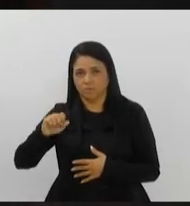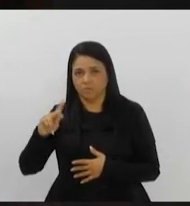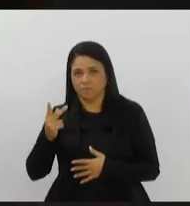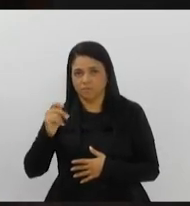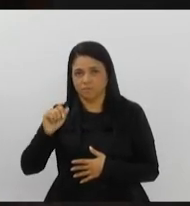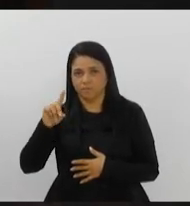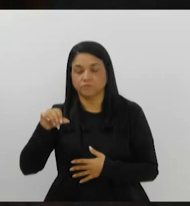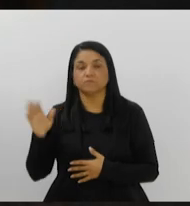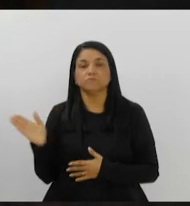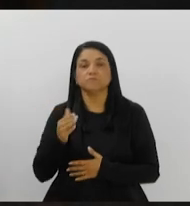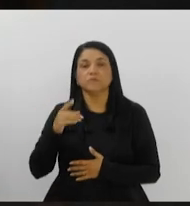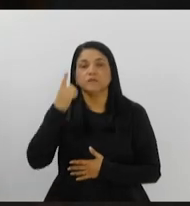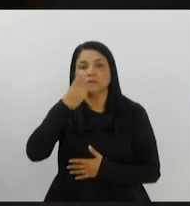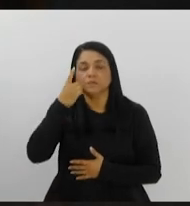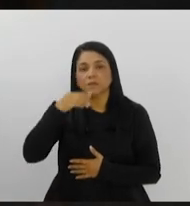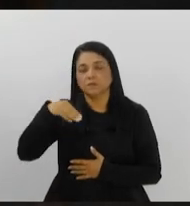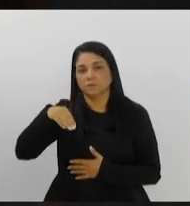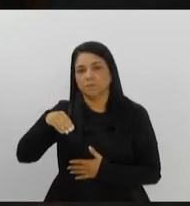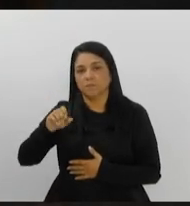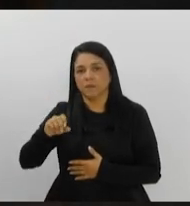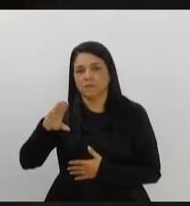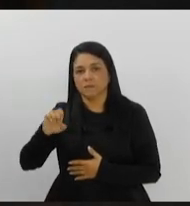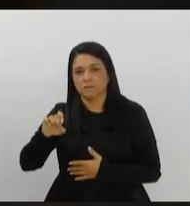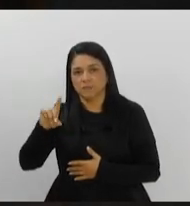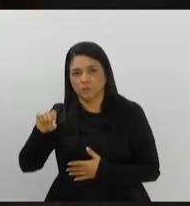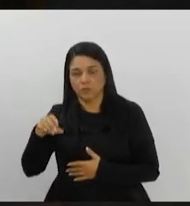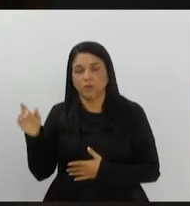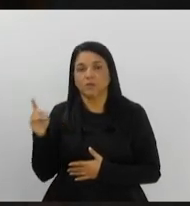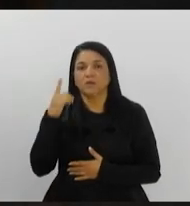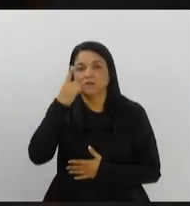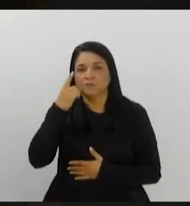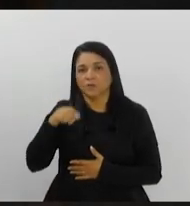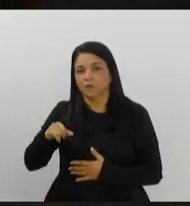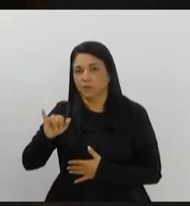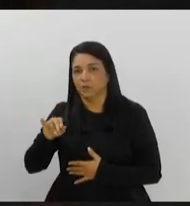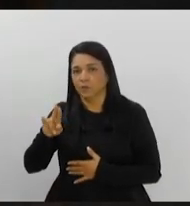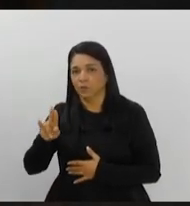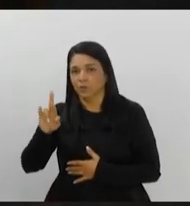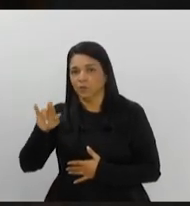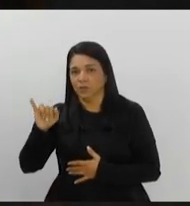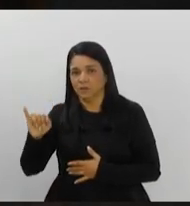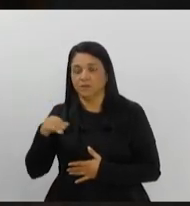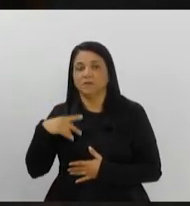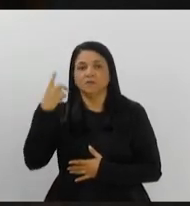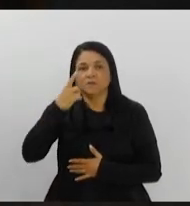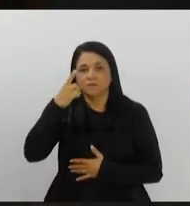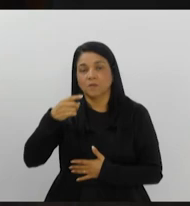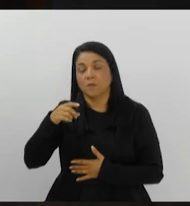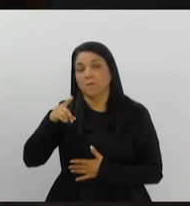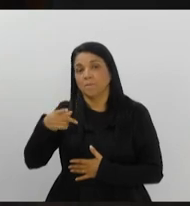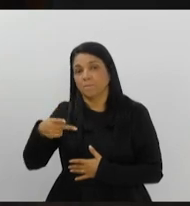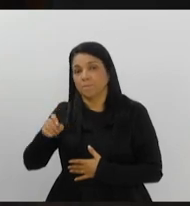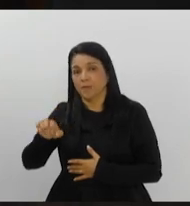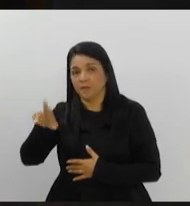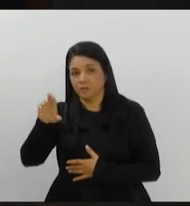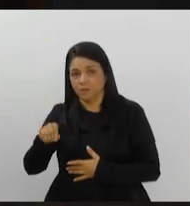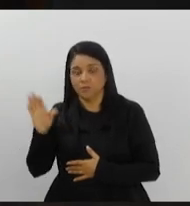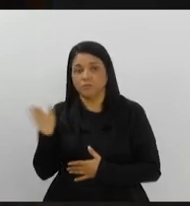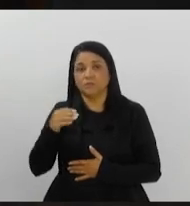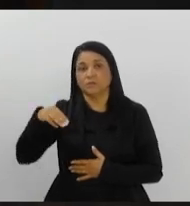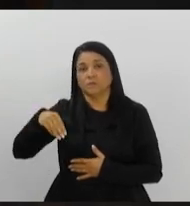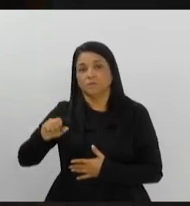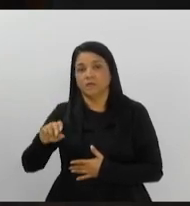deputado Carlos Macedo, deputado Yuri, doutor Pedro Ricardo, deputado Chico